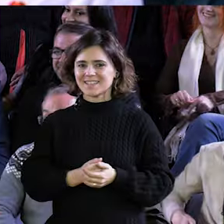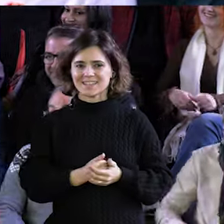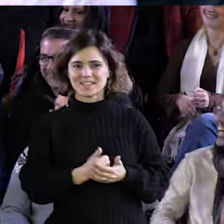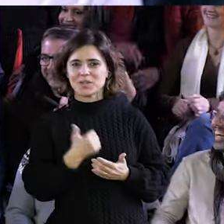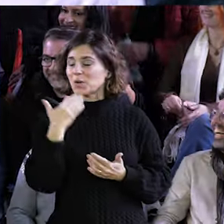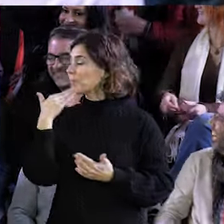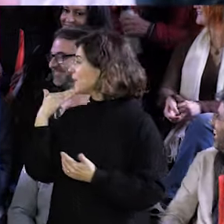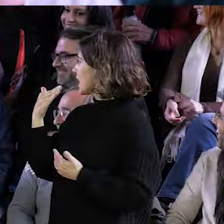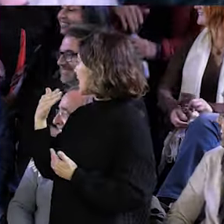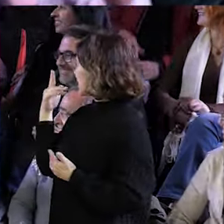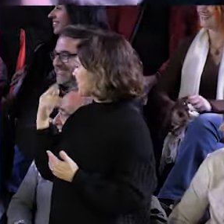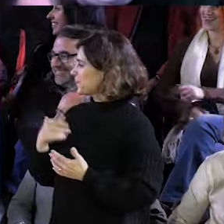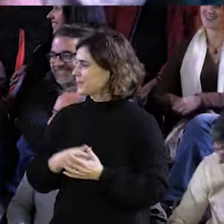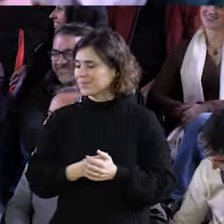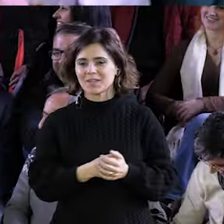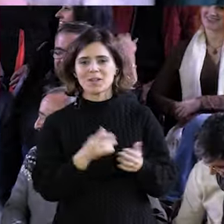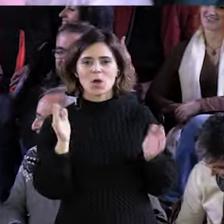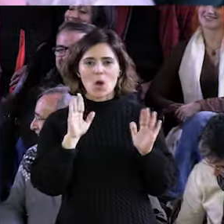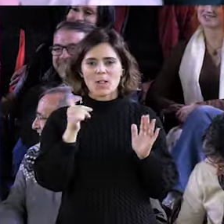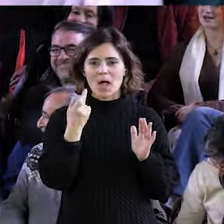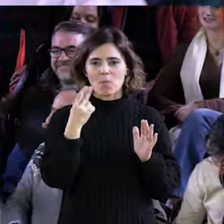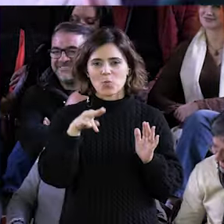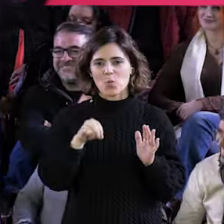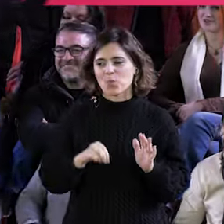Olá, Bruno. Olá, Bruno.